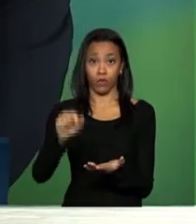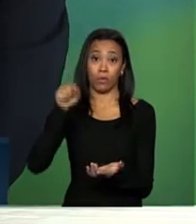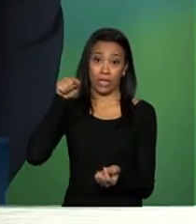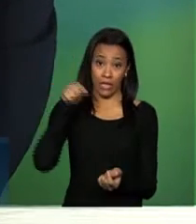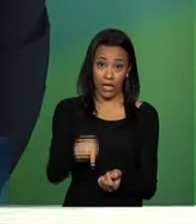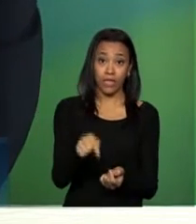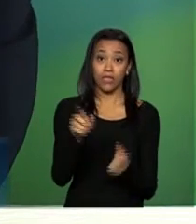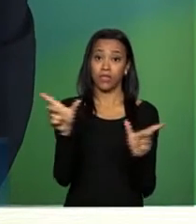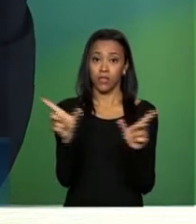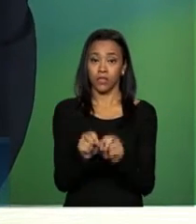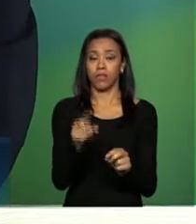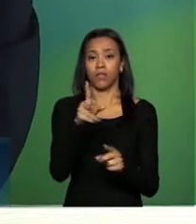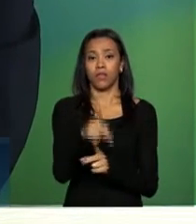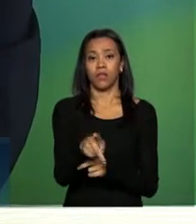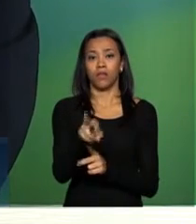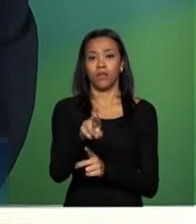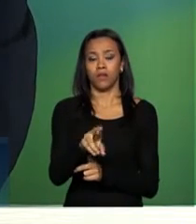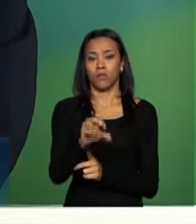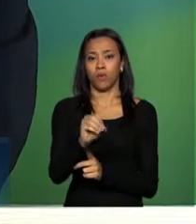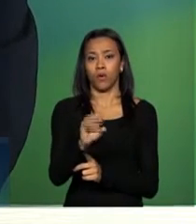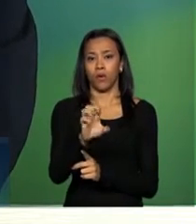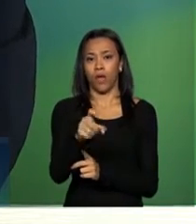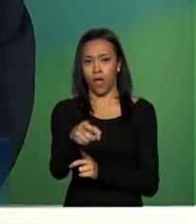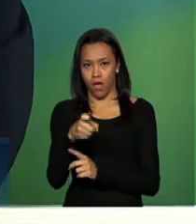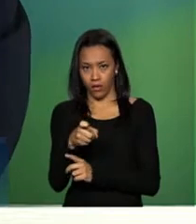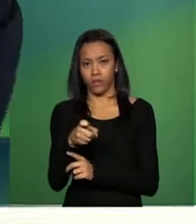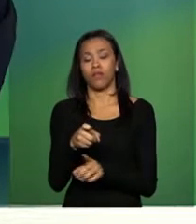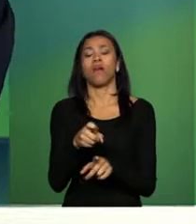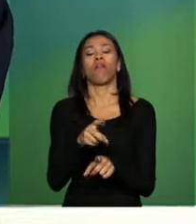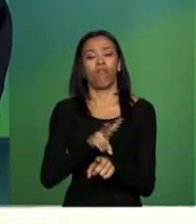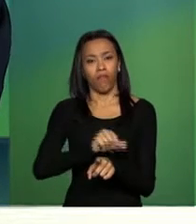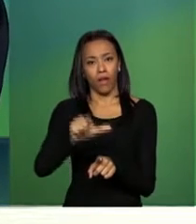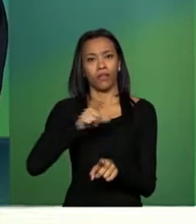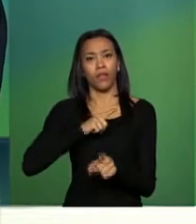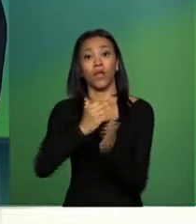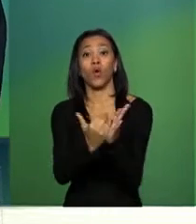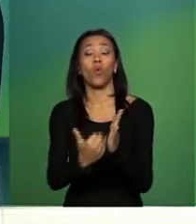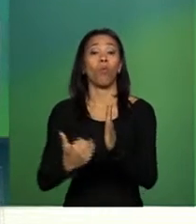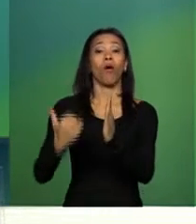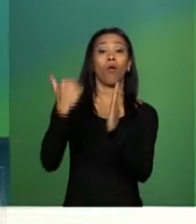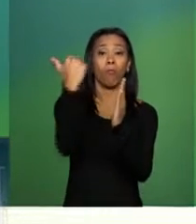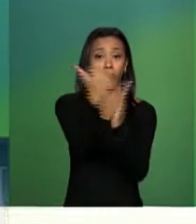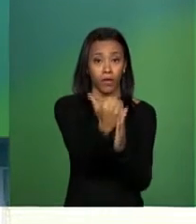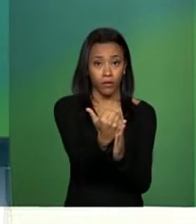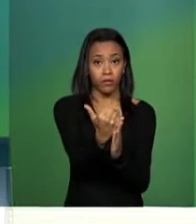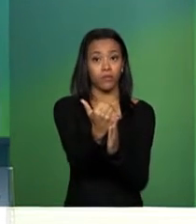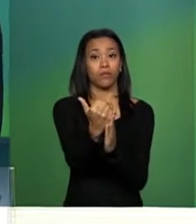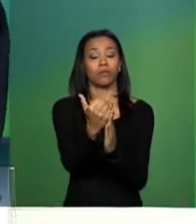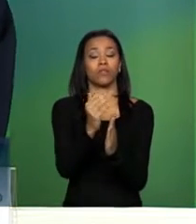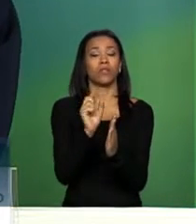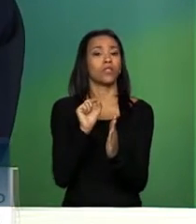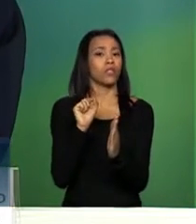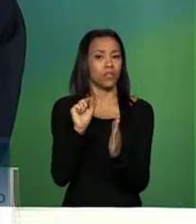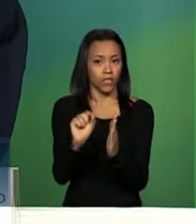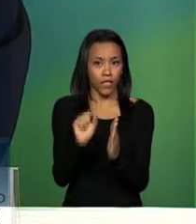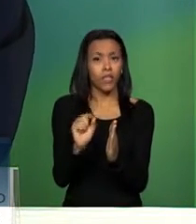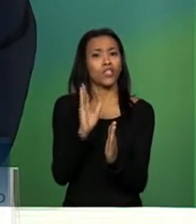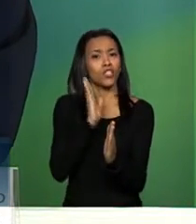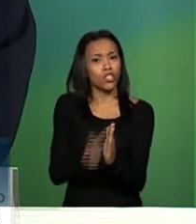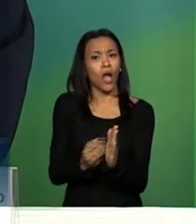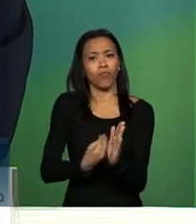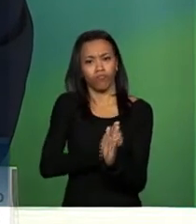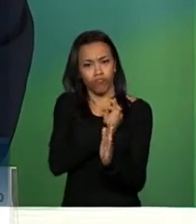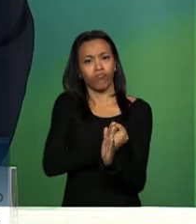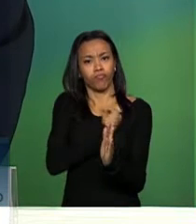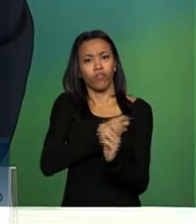registrar um aumento muito significativo sobre os níveis que foram efetivamente executados